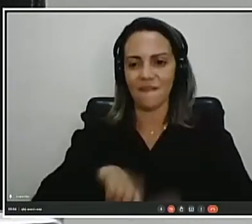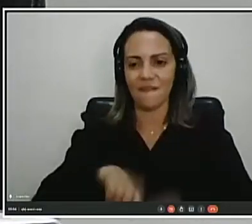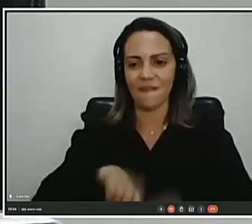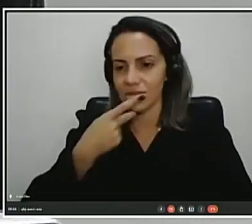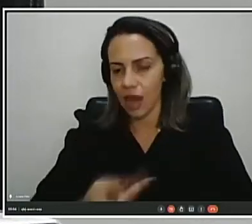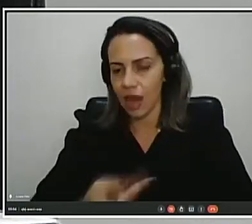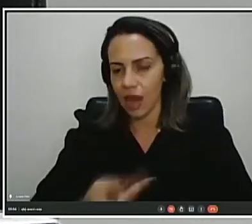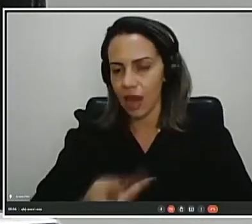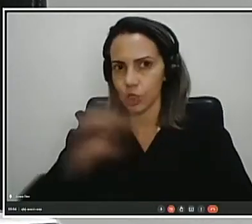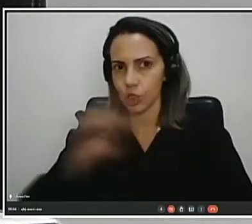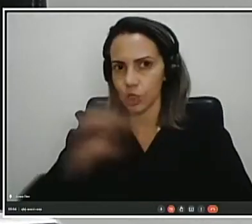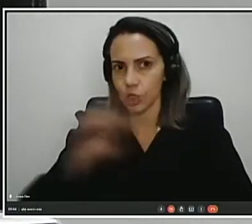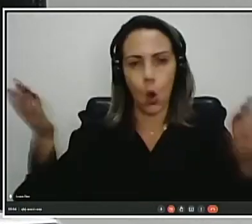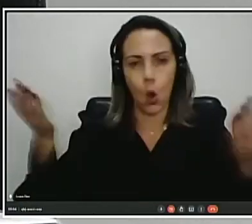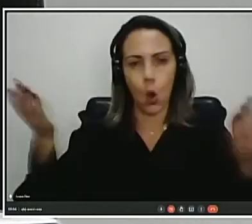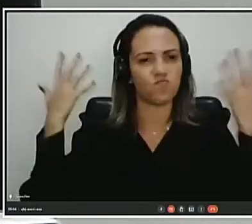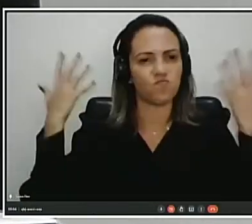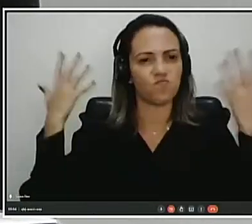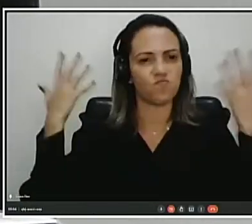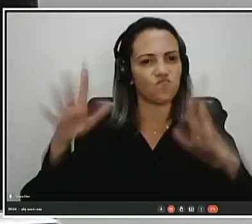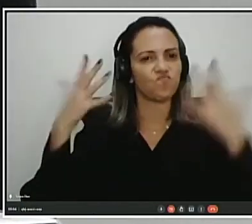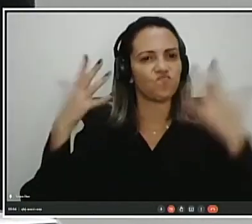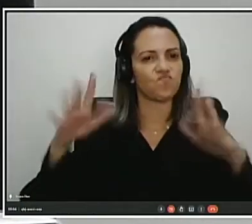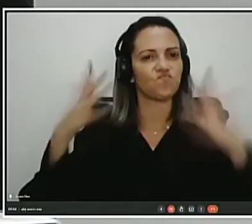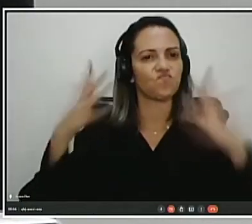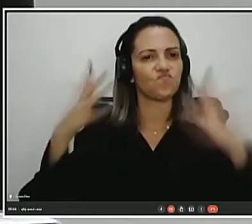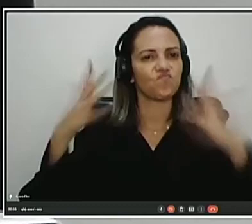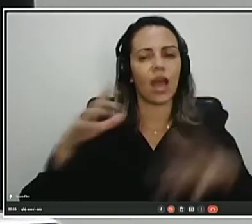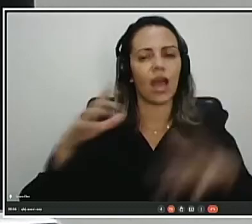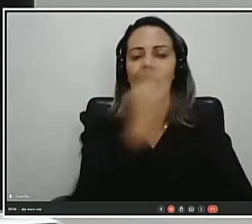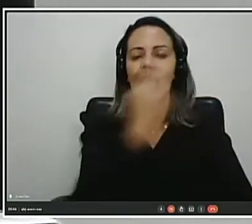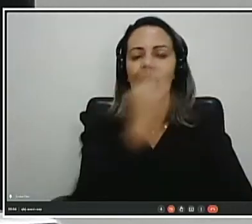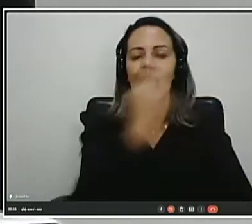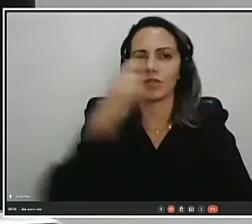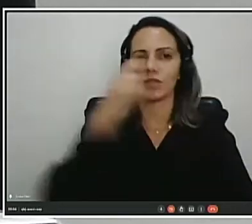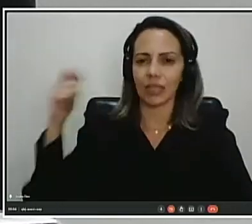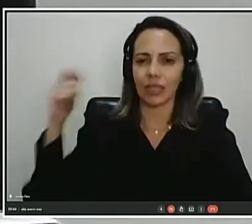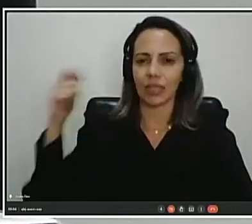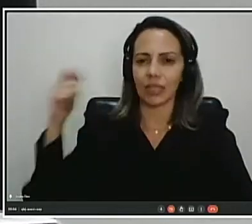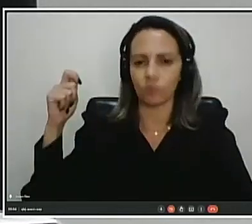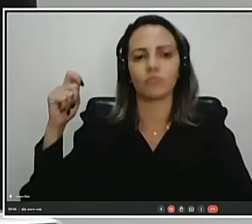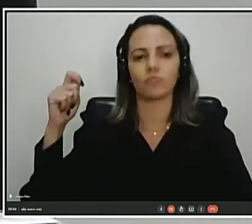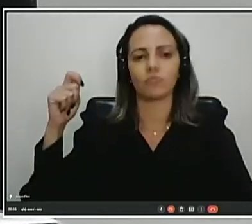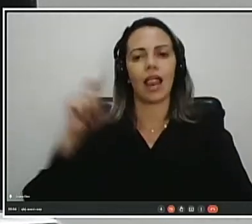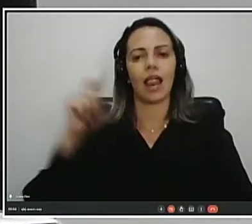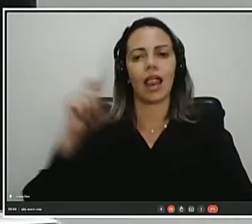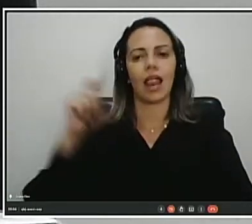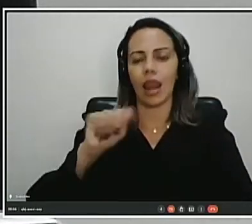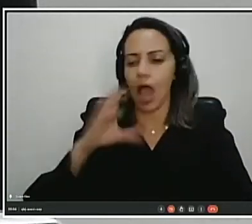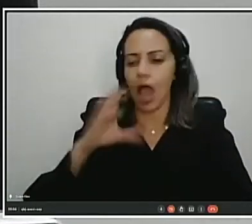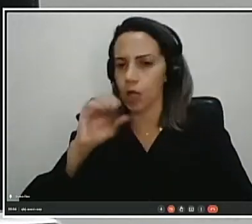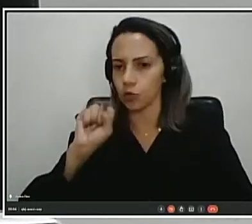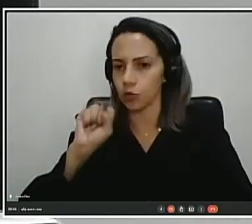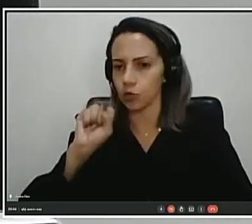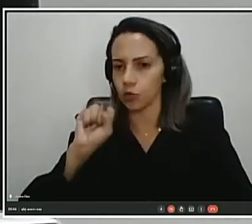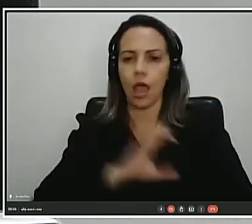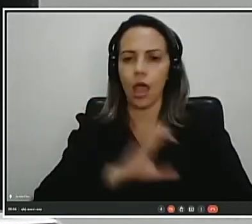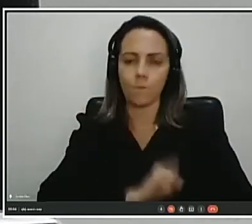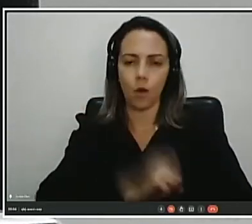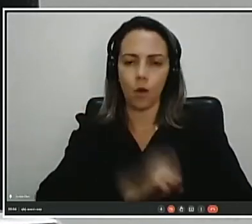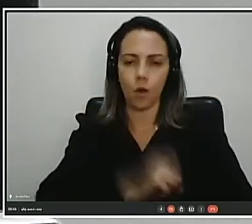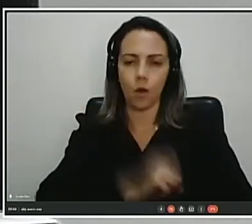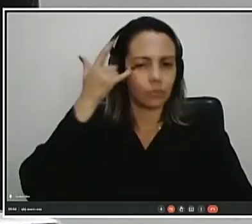dia de hoje, parabenizar a Associação de Laços de Amor Dalco pelo belíssimo trabalho que